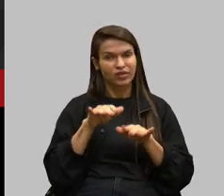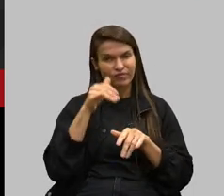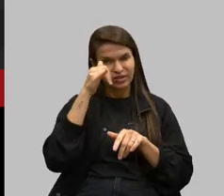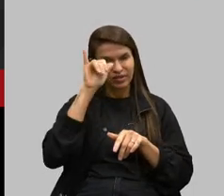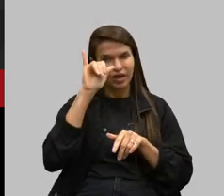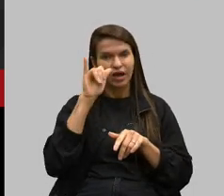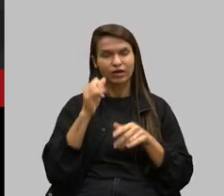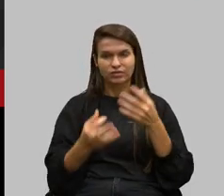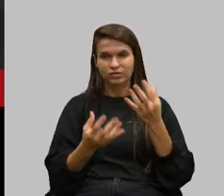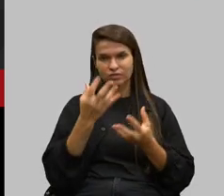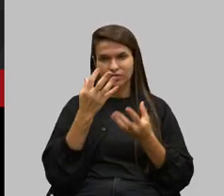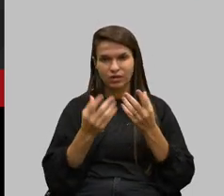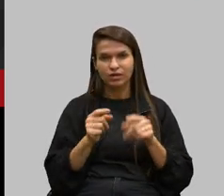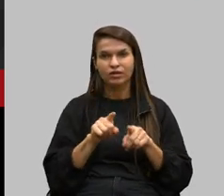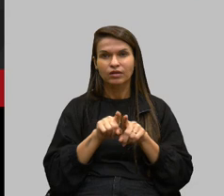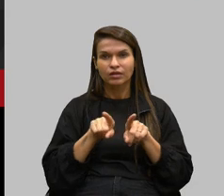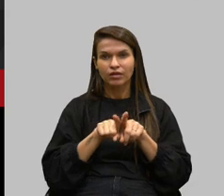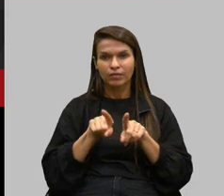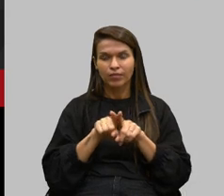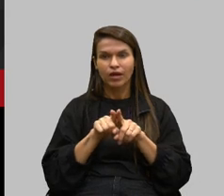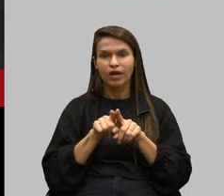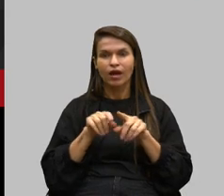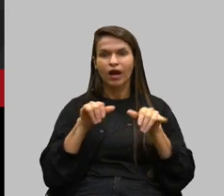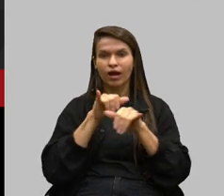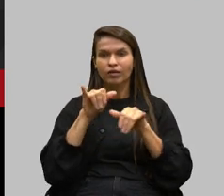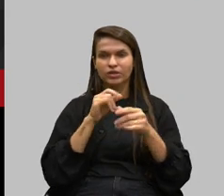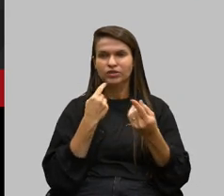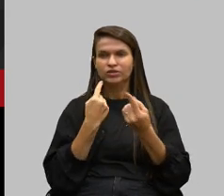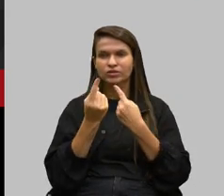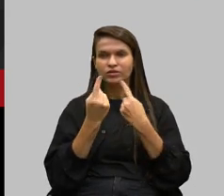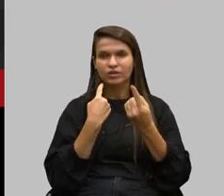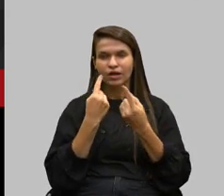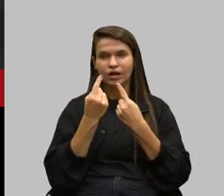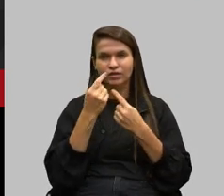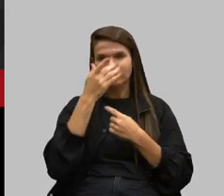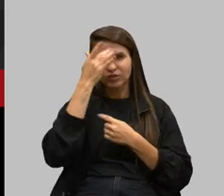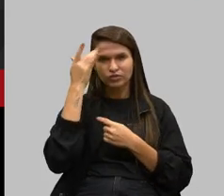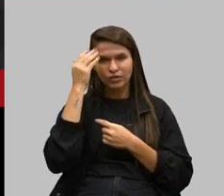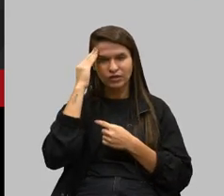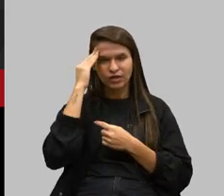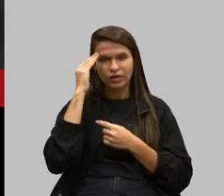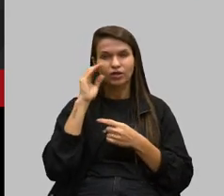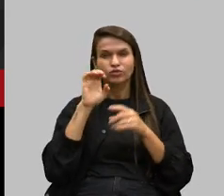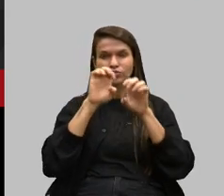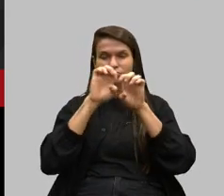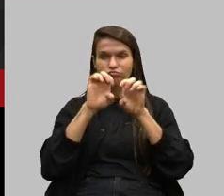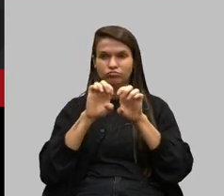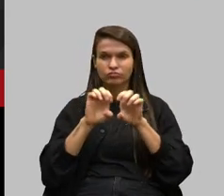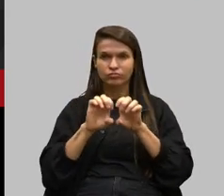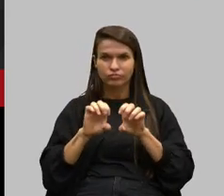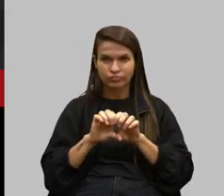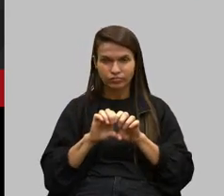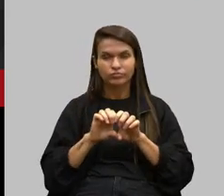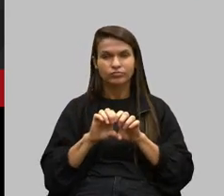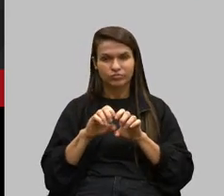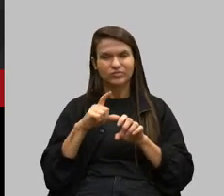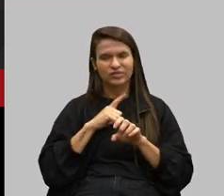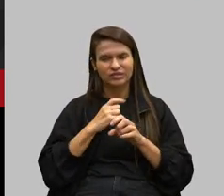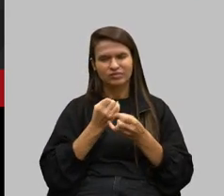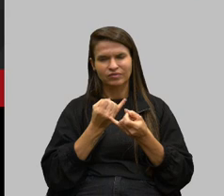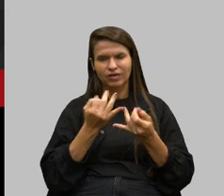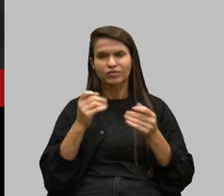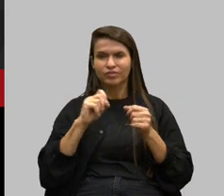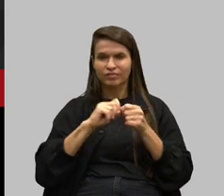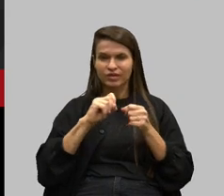que como eu falei é para estimular as pessoas a entenderem né que a nossa infraestrutura e ainda tem muita coisa para se